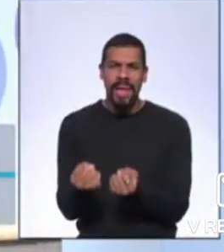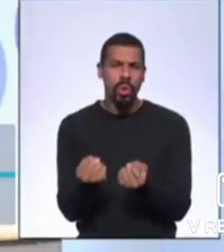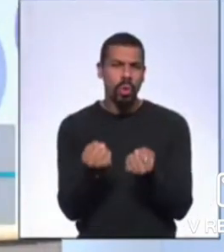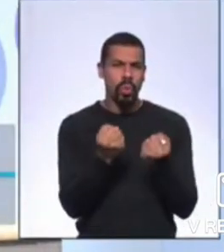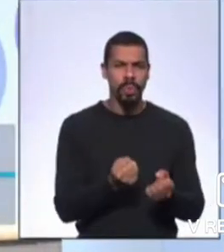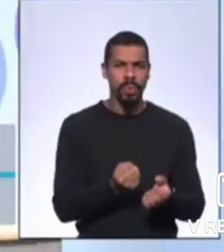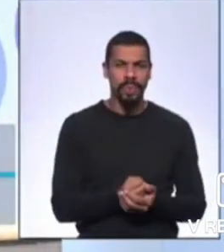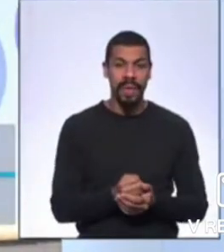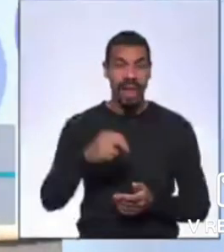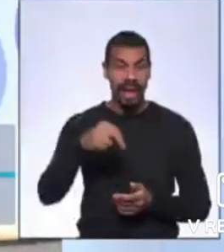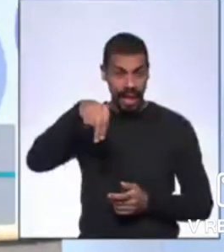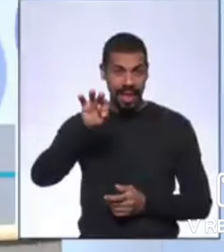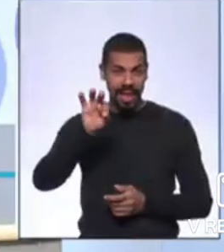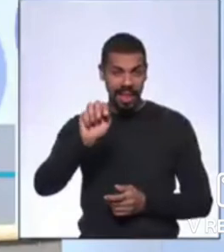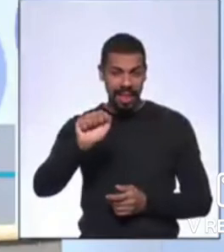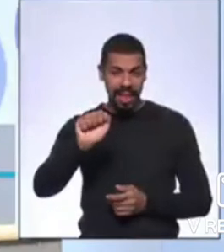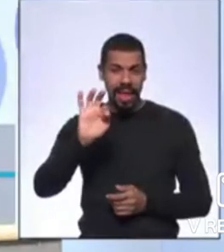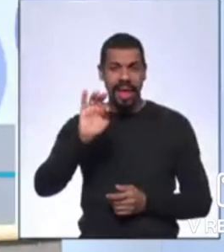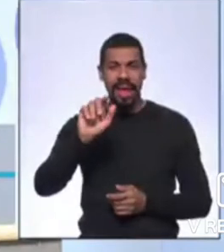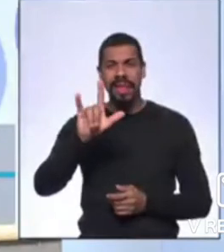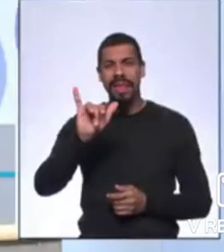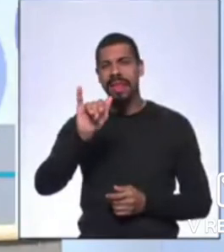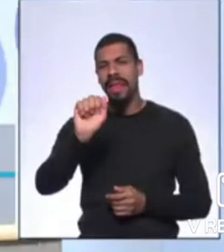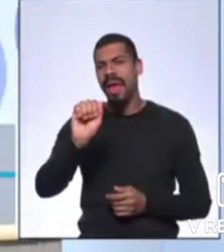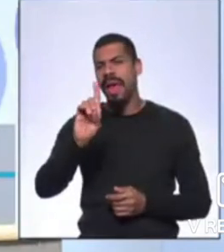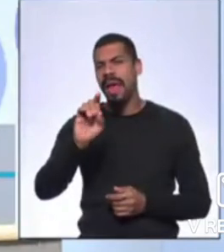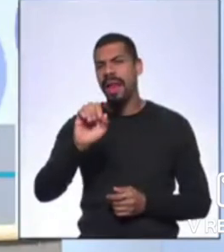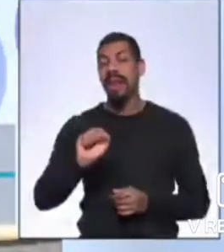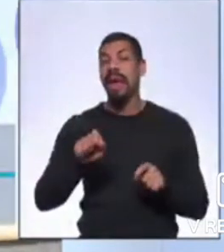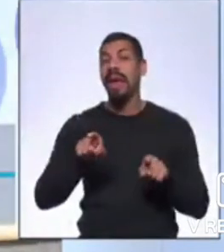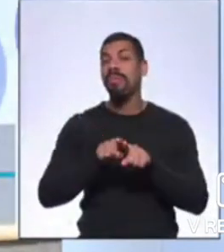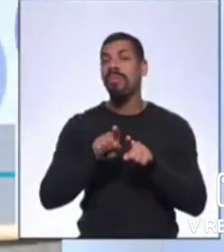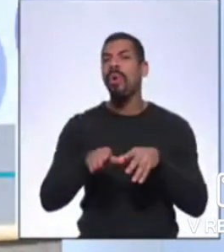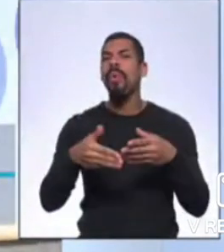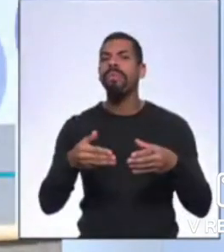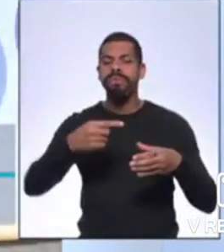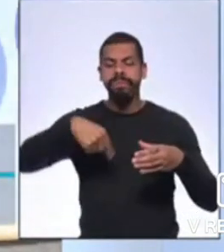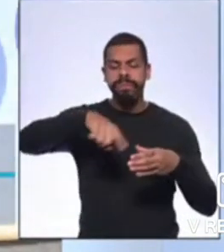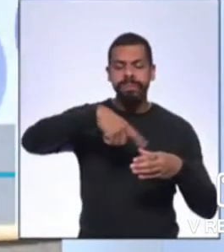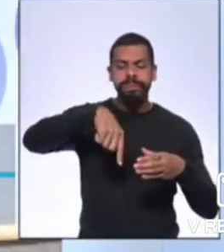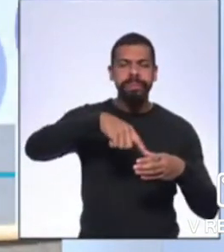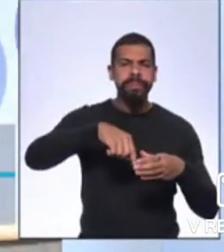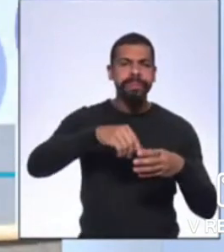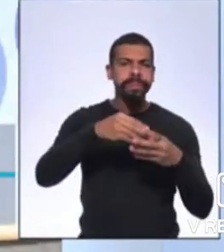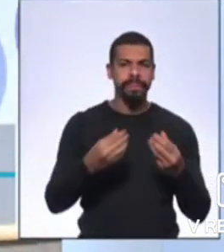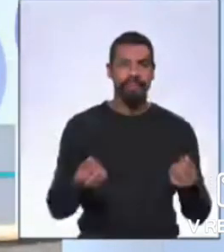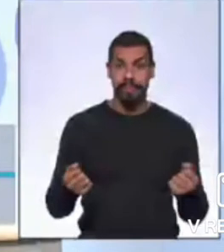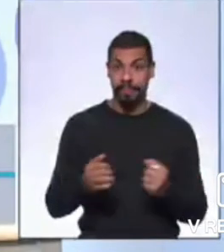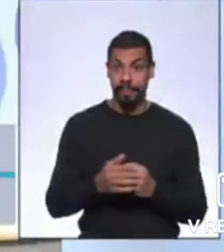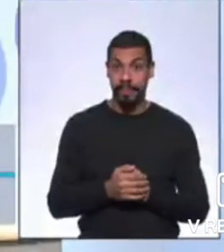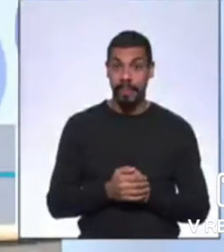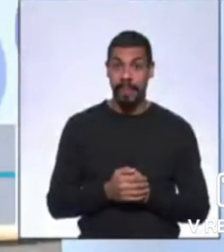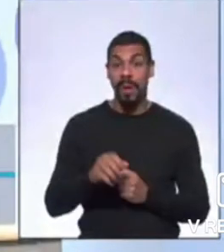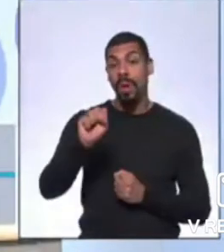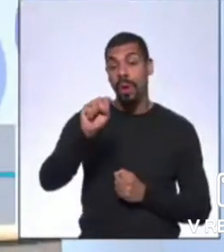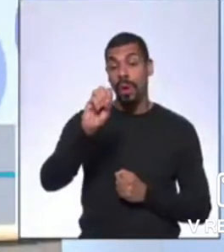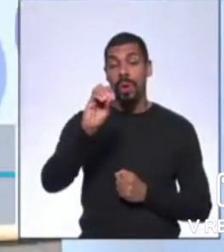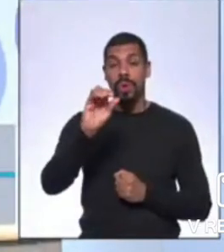A Natália, ela disse que solubilidade é o quão solúvel o elemento é. E a